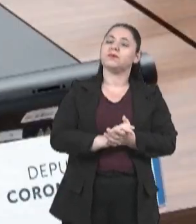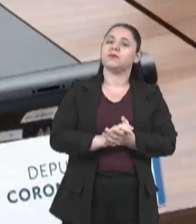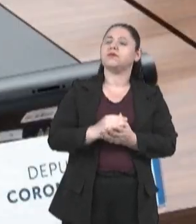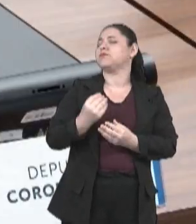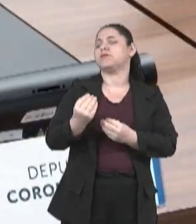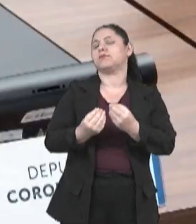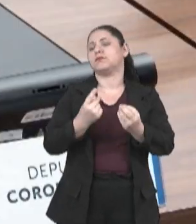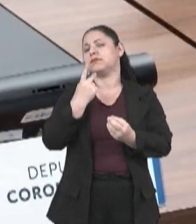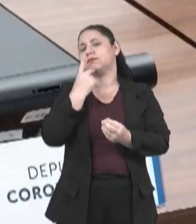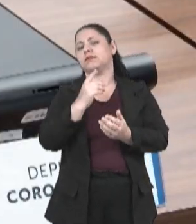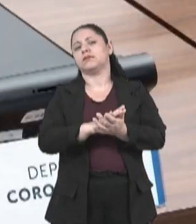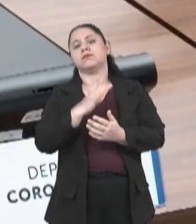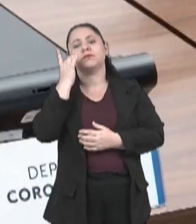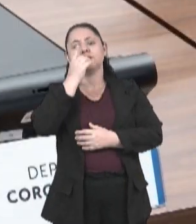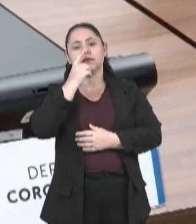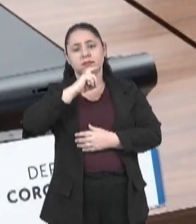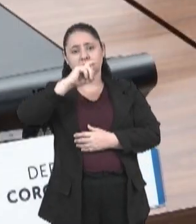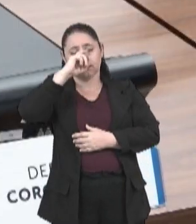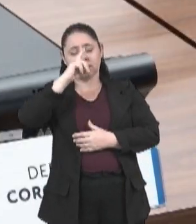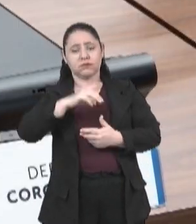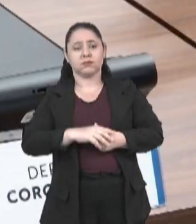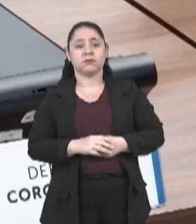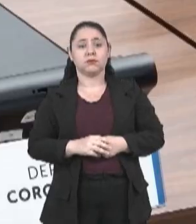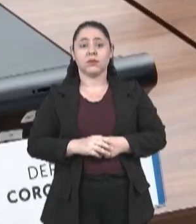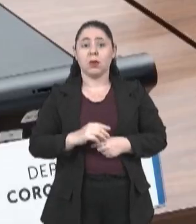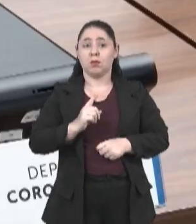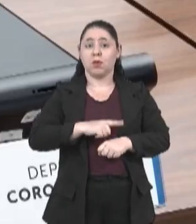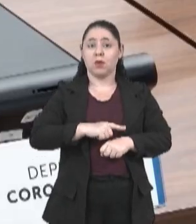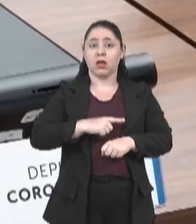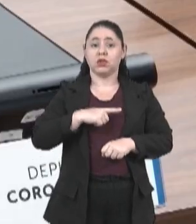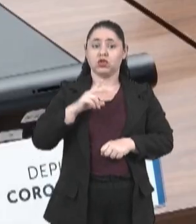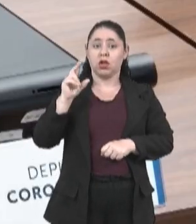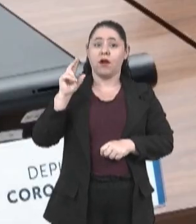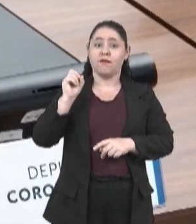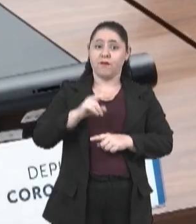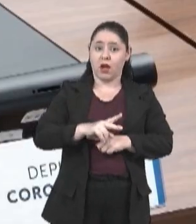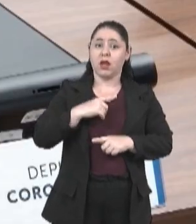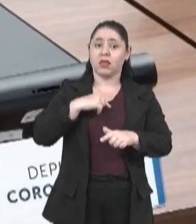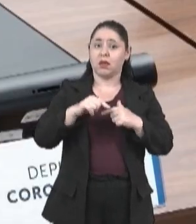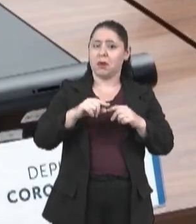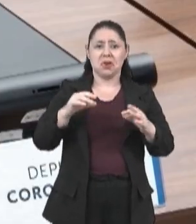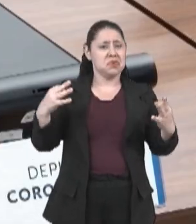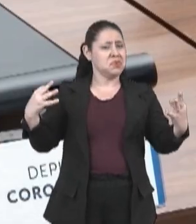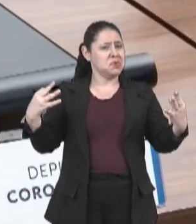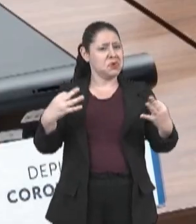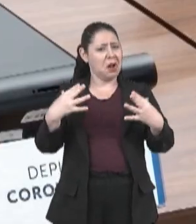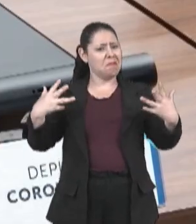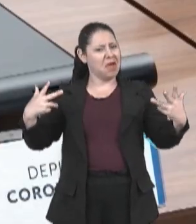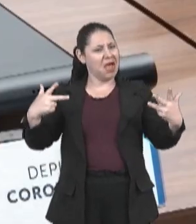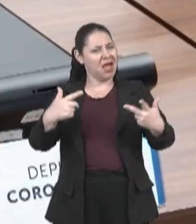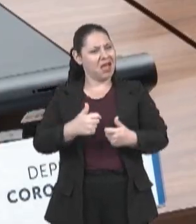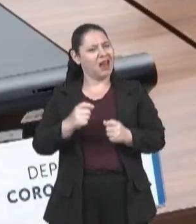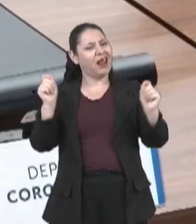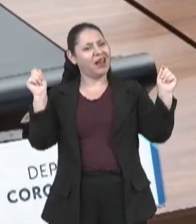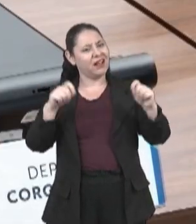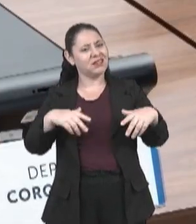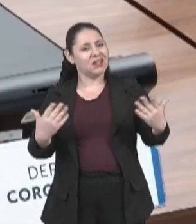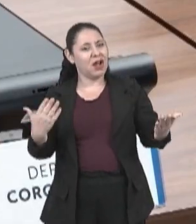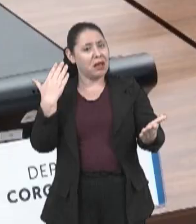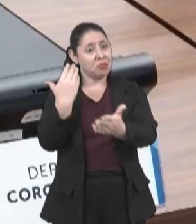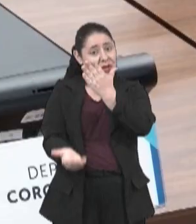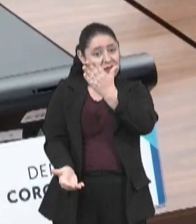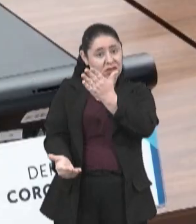é a manifestação do deputado Zeca do PT. Enquanto ele tinha cargo no governo, estava tudo certo para ele. Agora